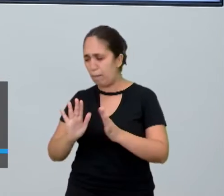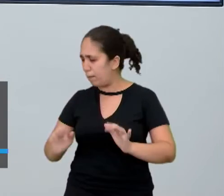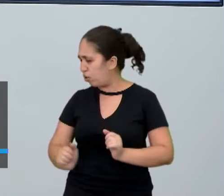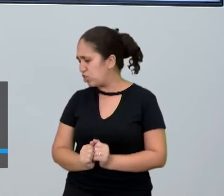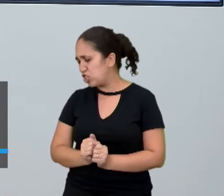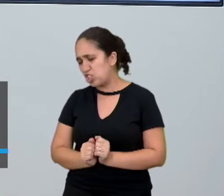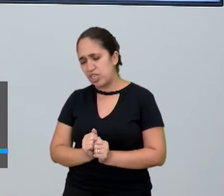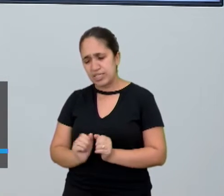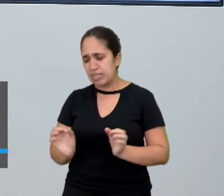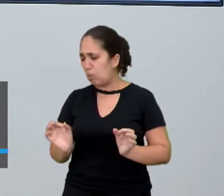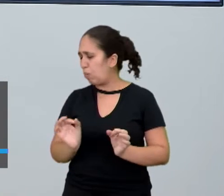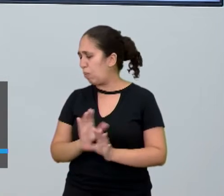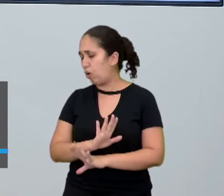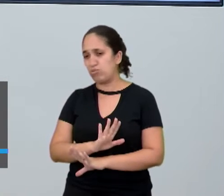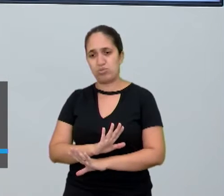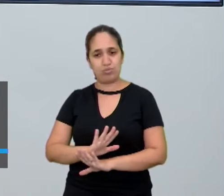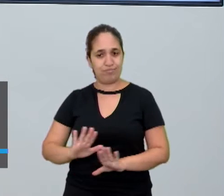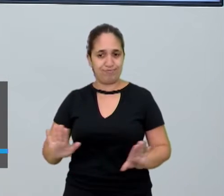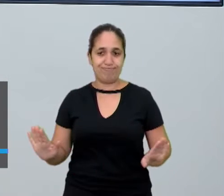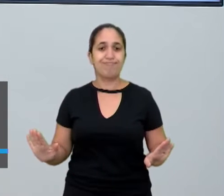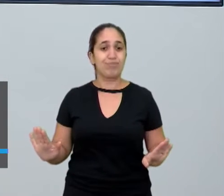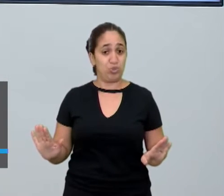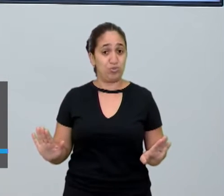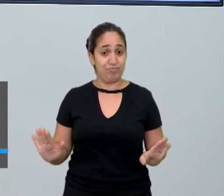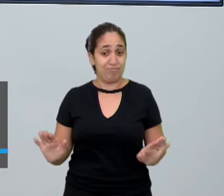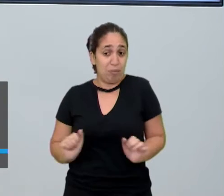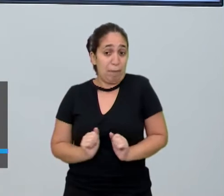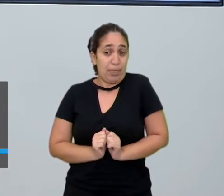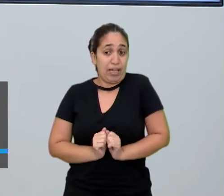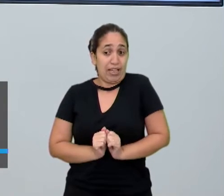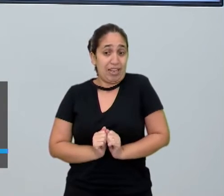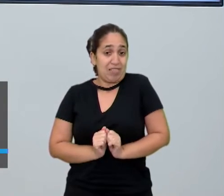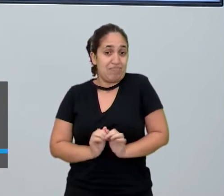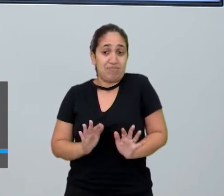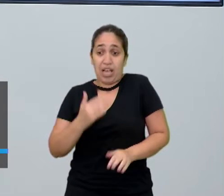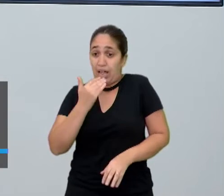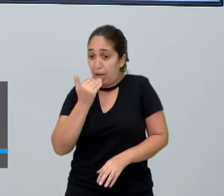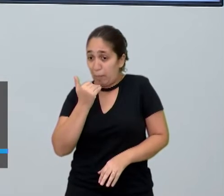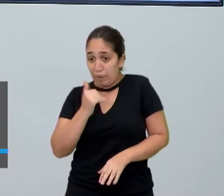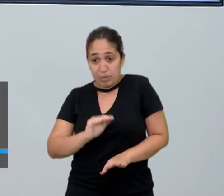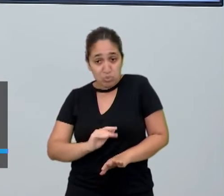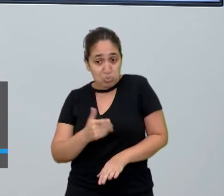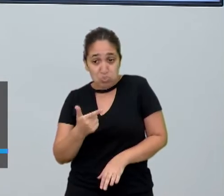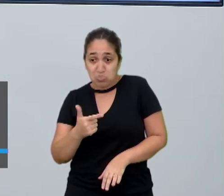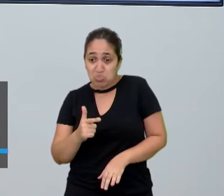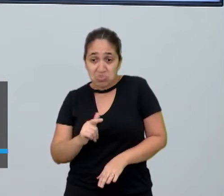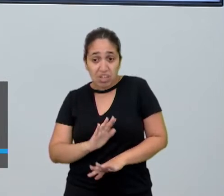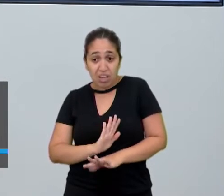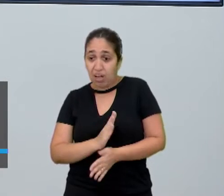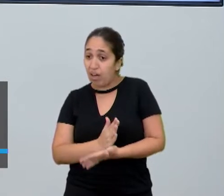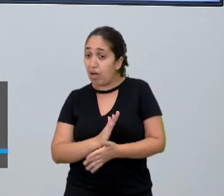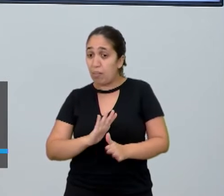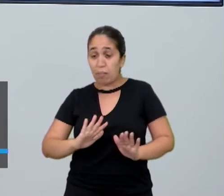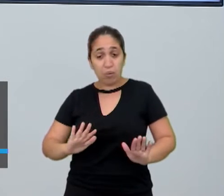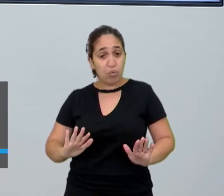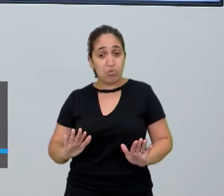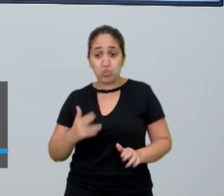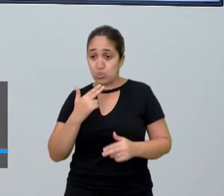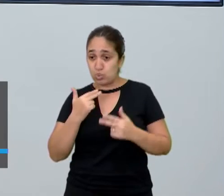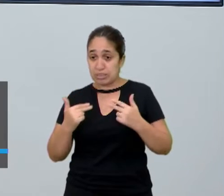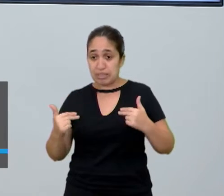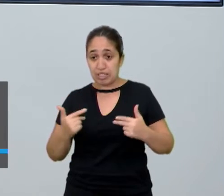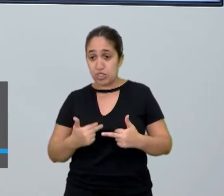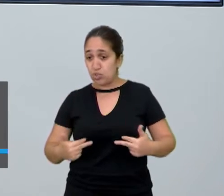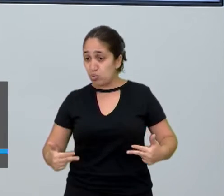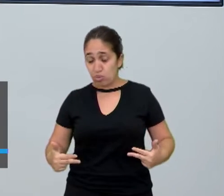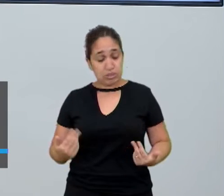digestão, vamos inibir então a atividade gástrica, já não temos mais alimento aqui para digerir, já não temos mais nutrientes aqui